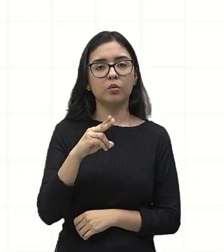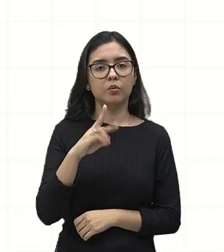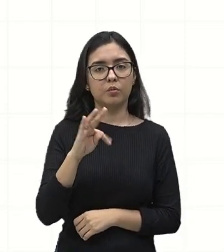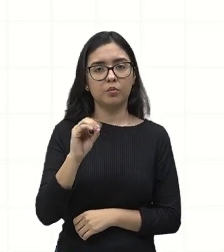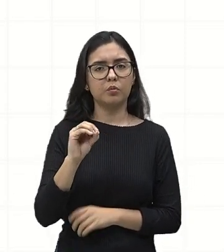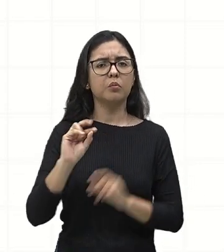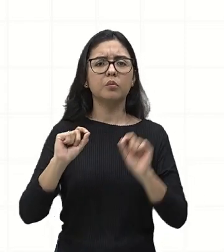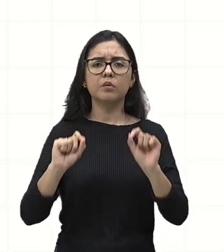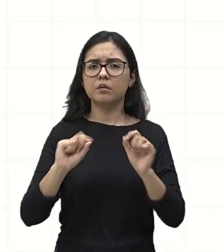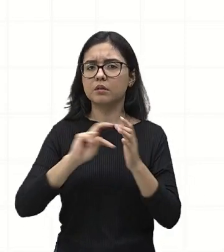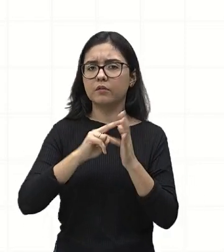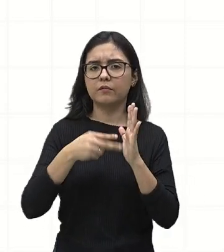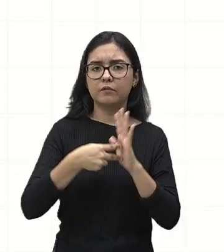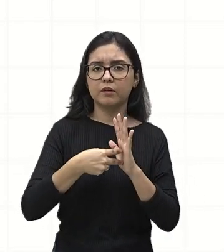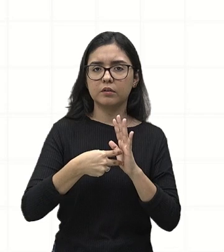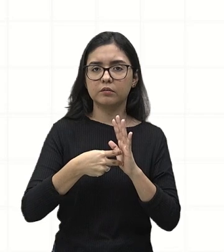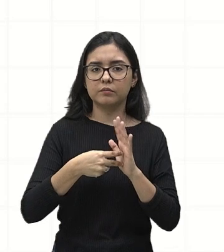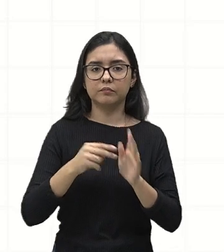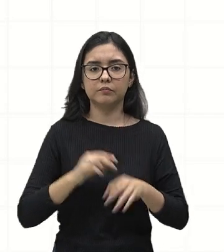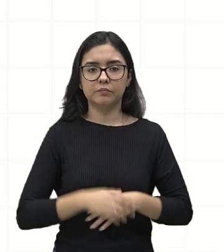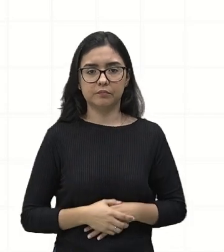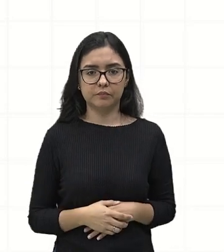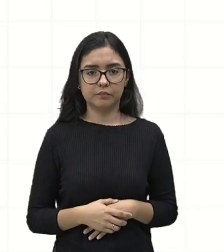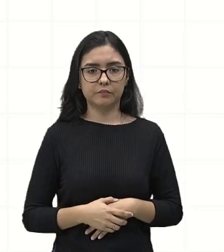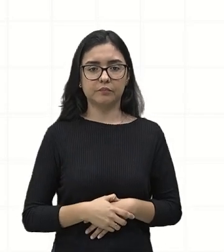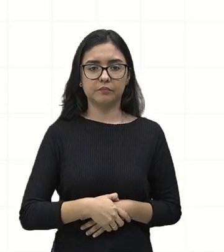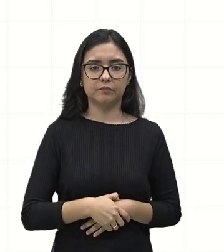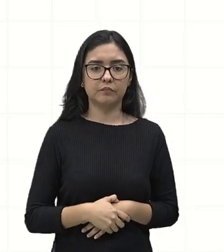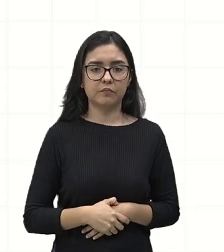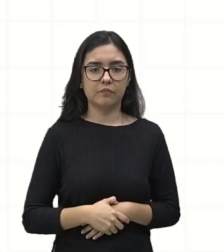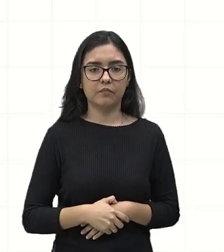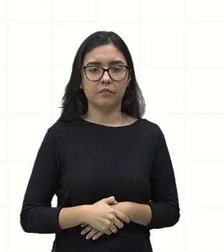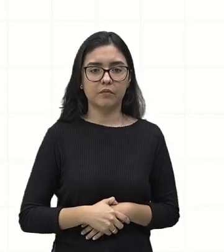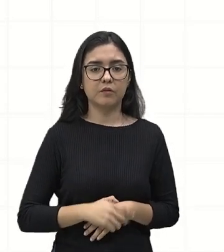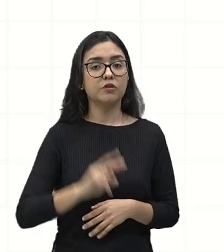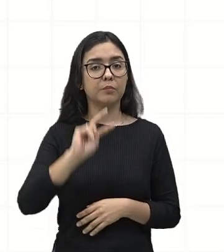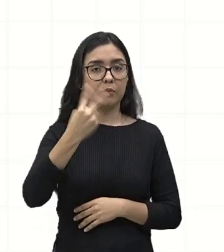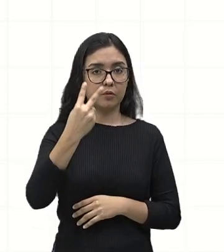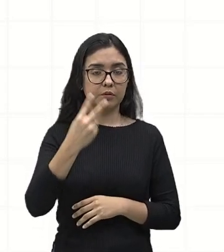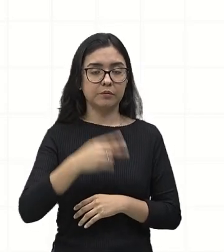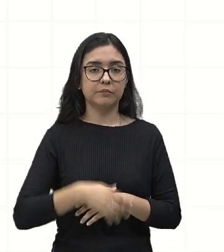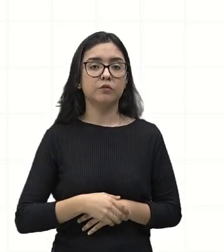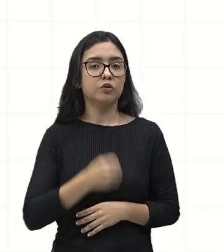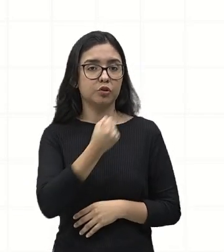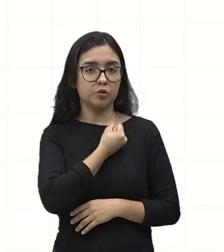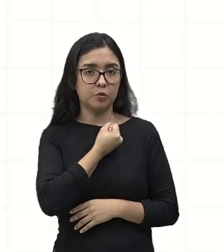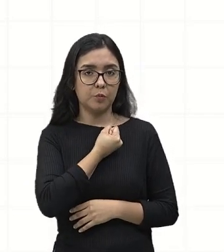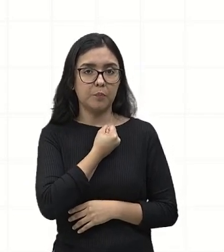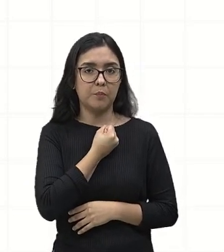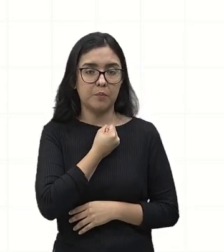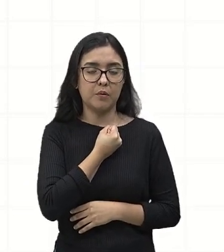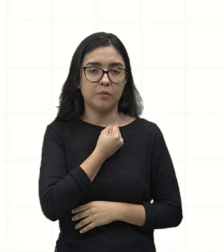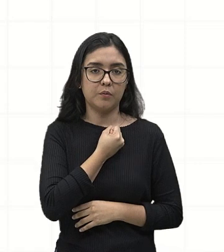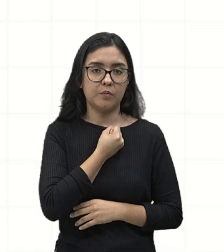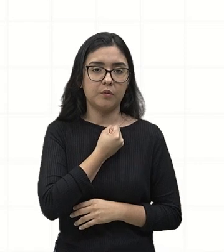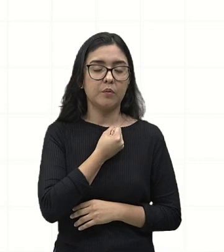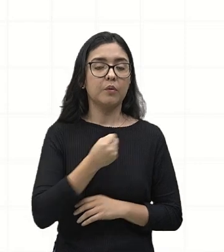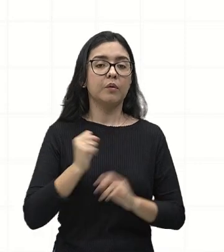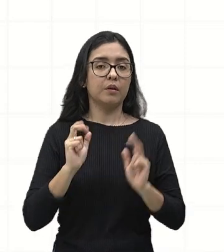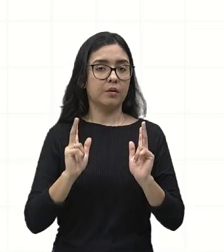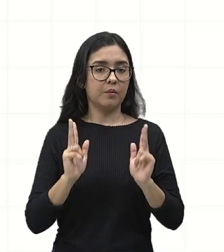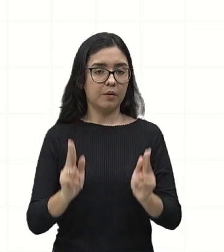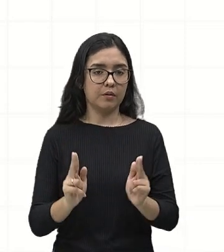significa, né? No produto de potências, de mesma base. Tá?